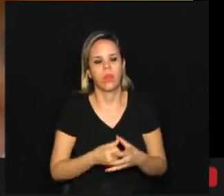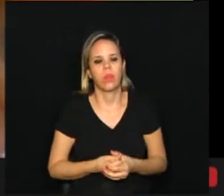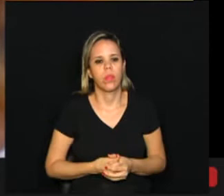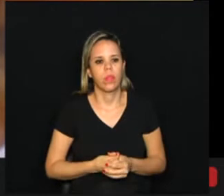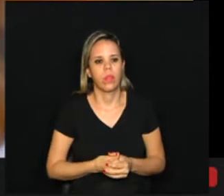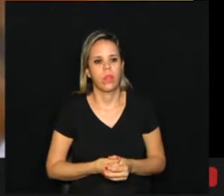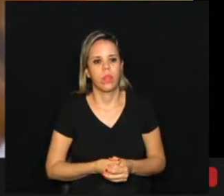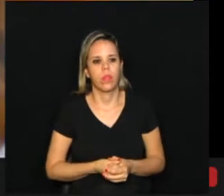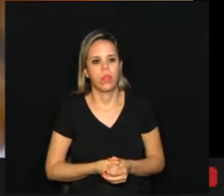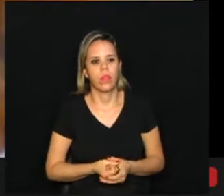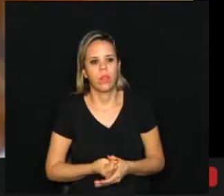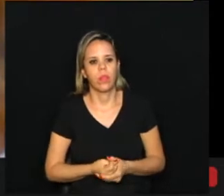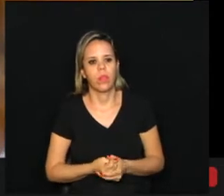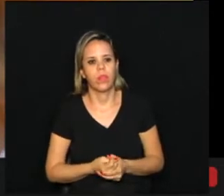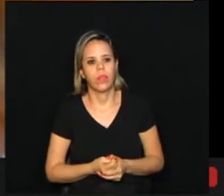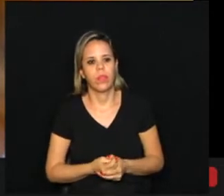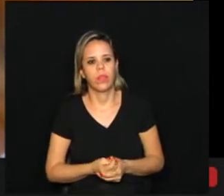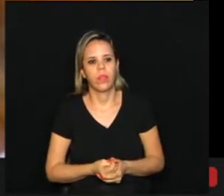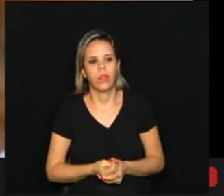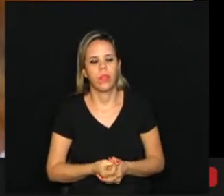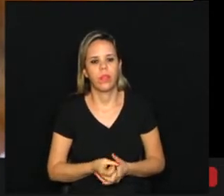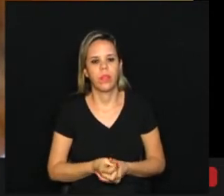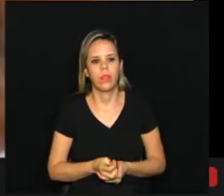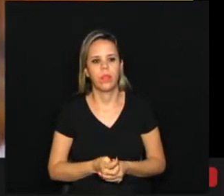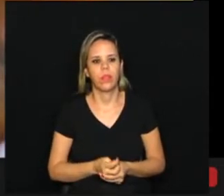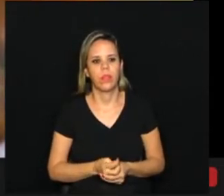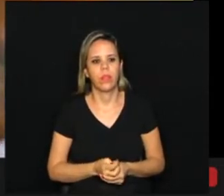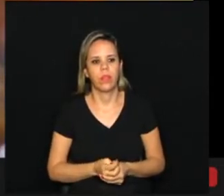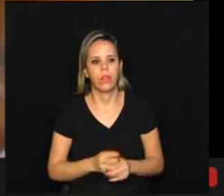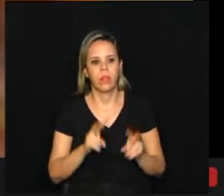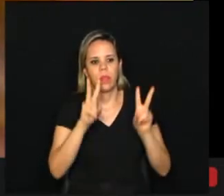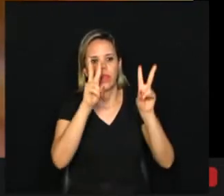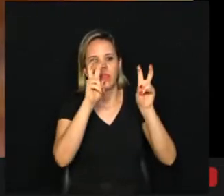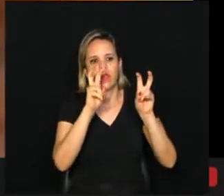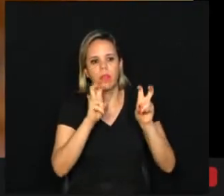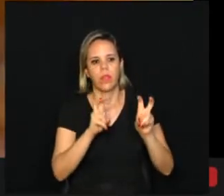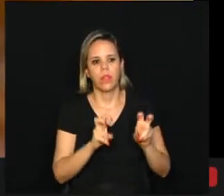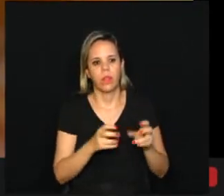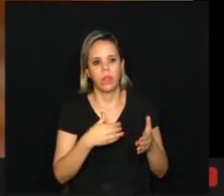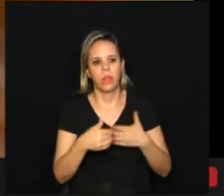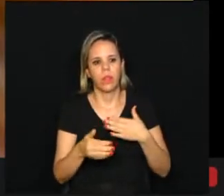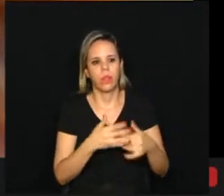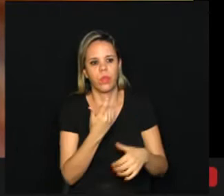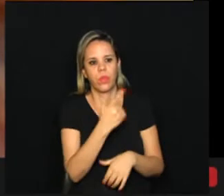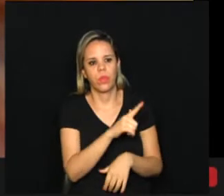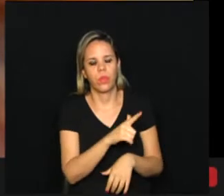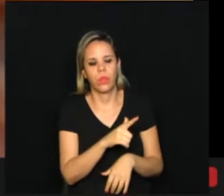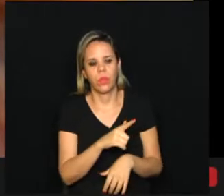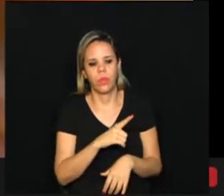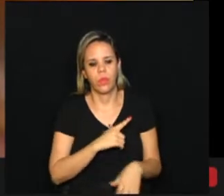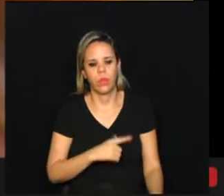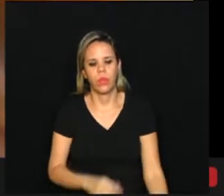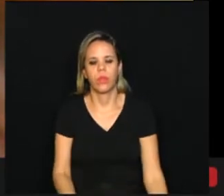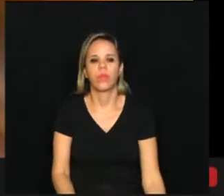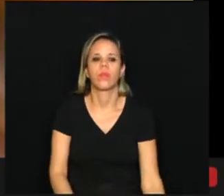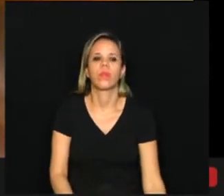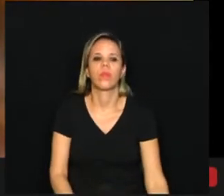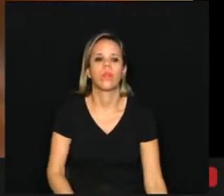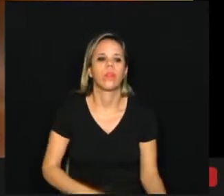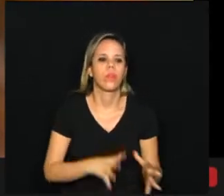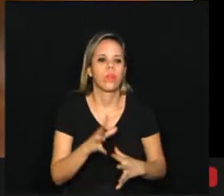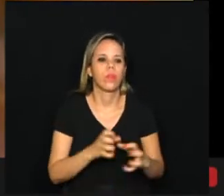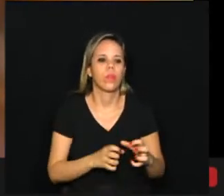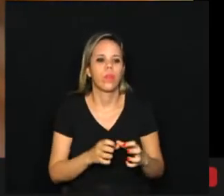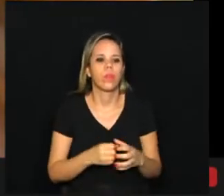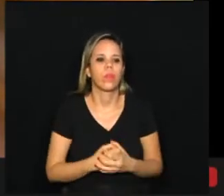nós sugerimos na reunião é que esse tema, como qualquer outro tema tido como polêmico, já pode ser